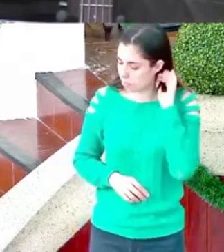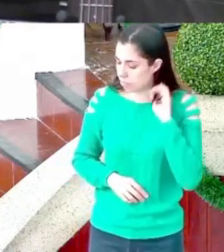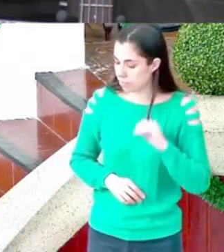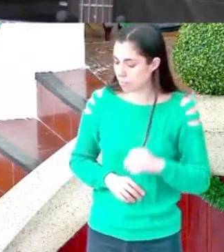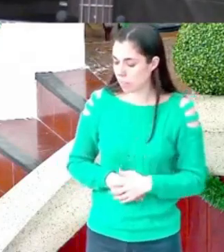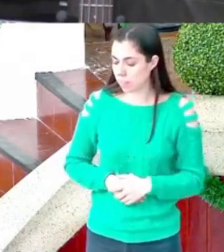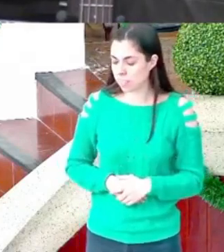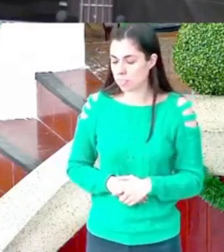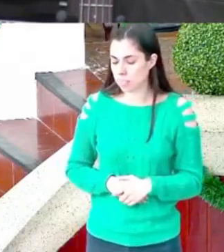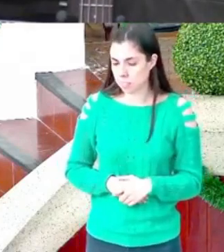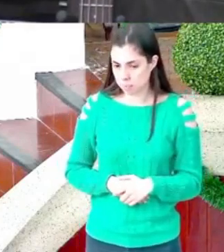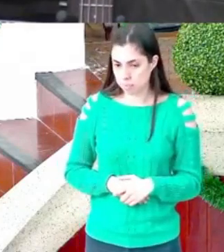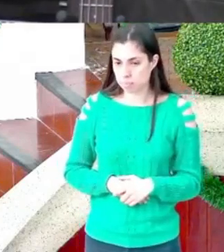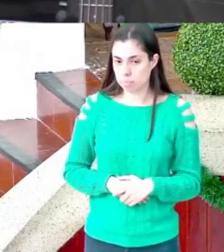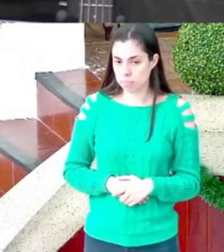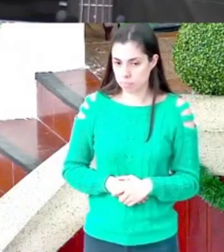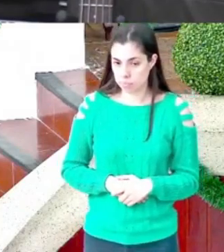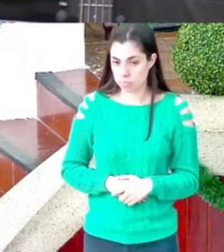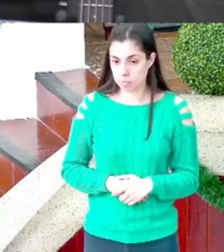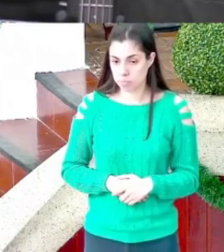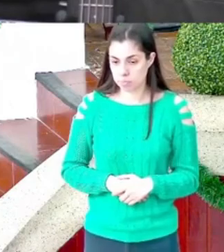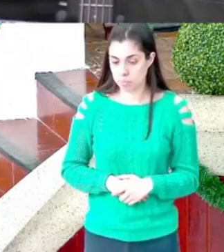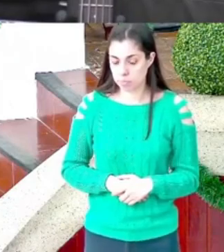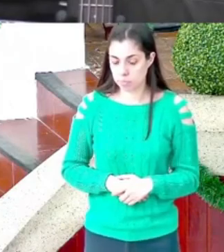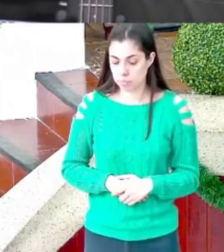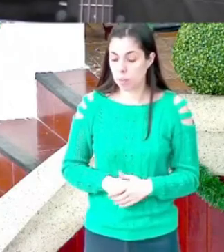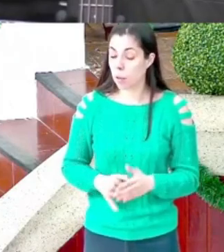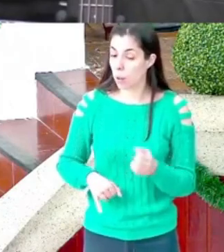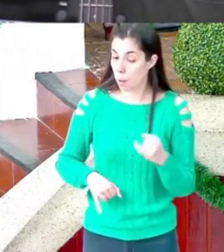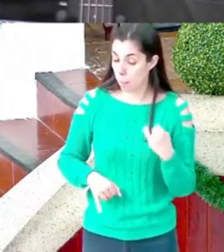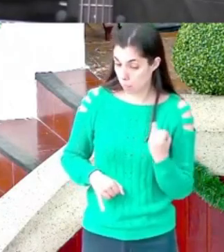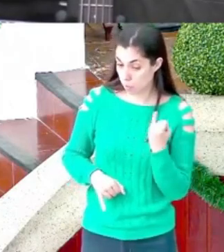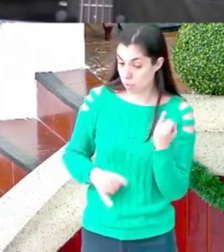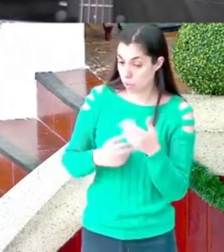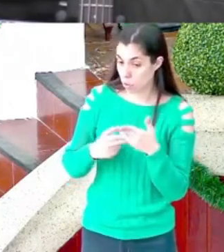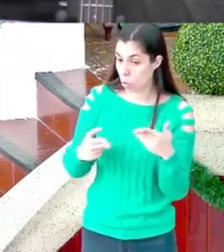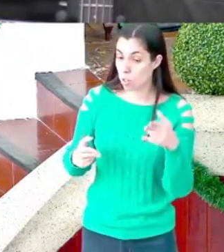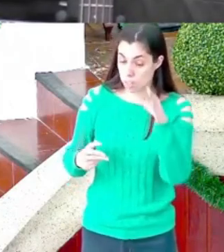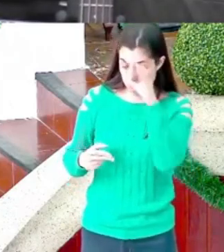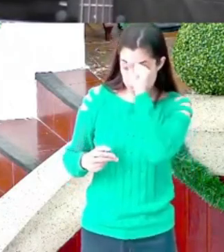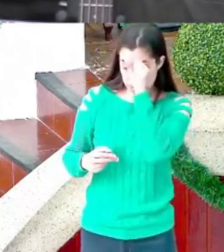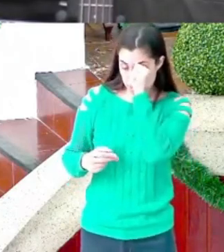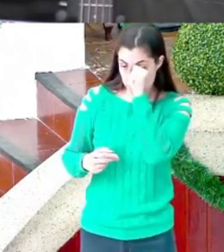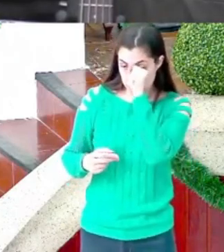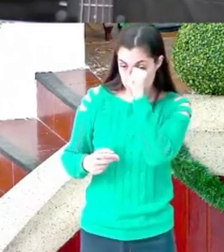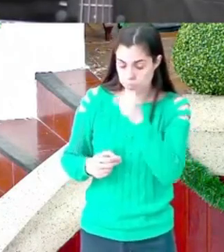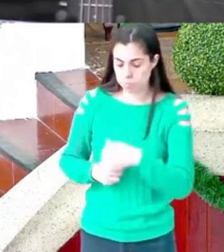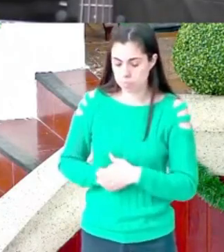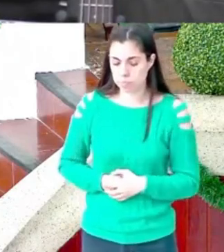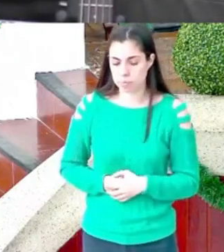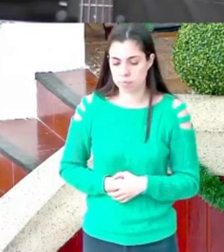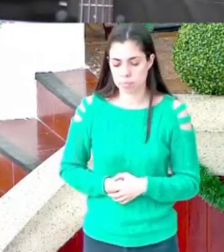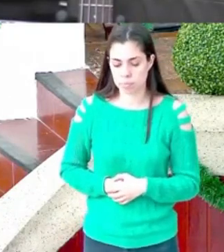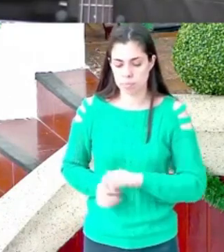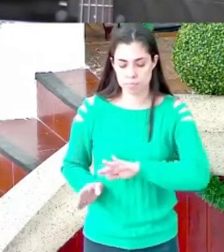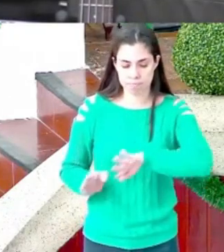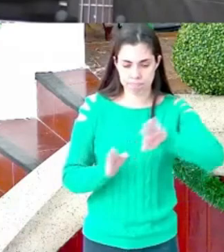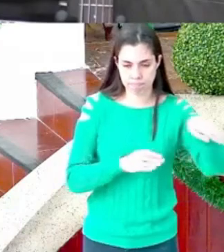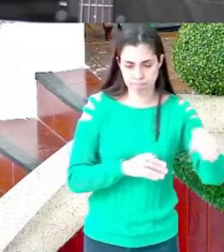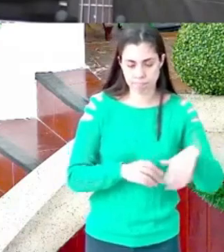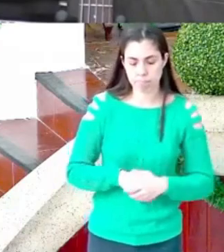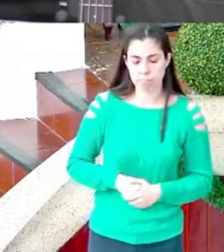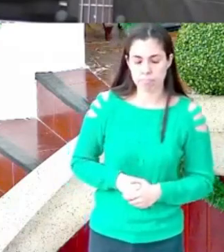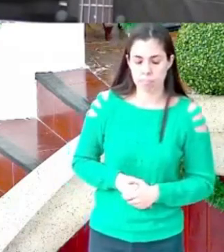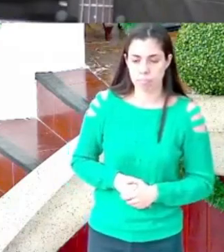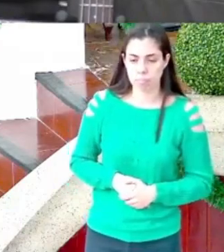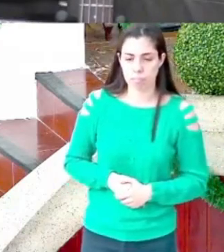Esse é o ensino do texto para a minha vida e para a sua vida. Para finalizar, queridos, há um escritor inglês